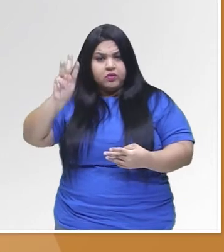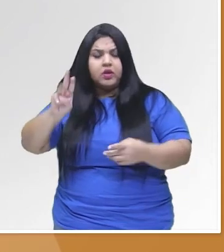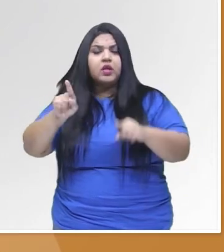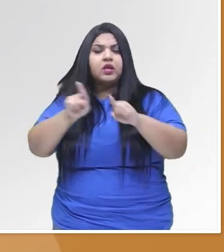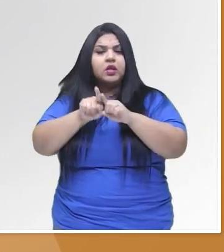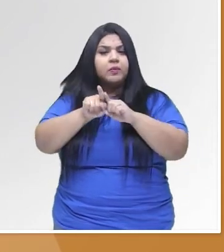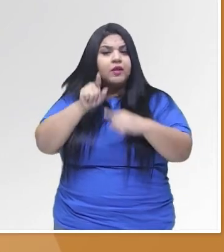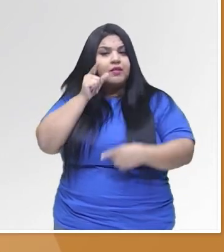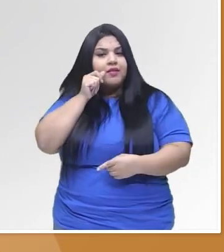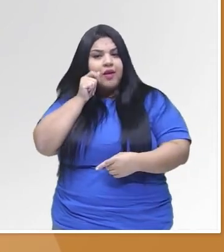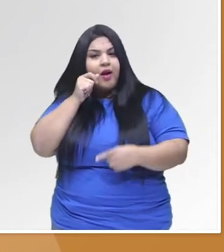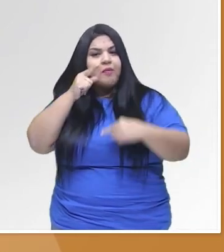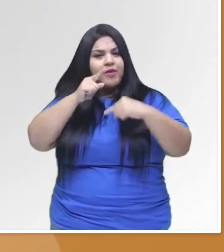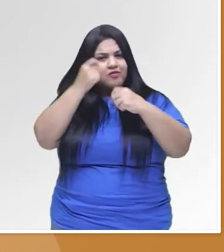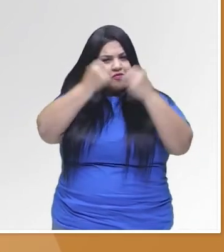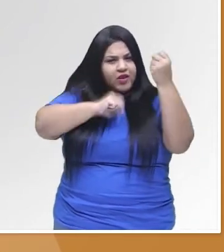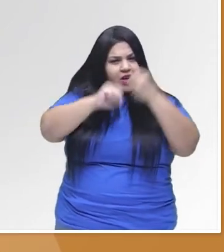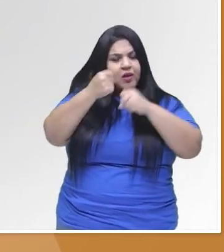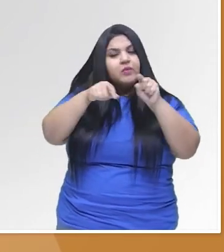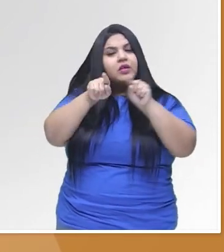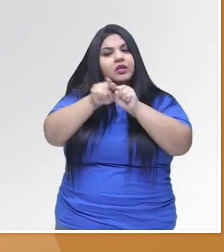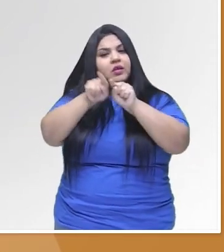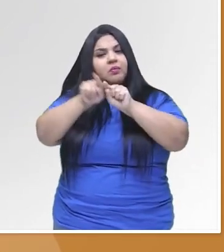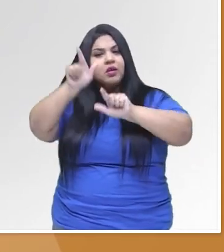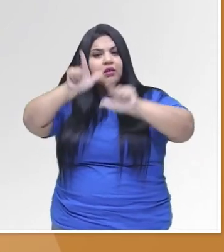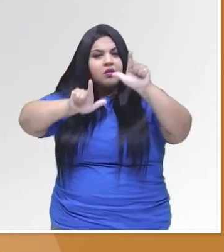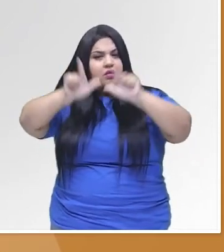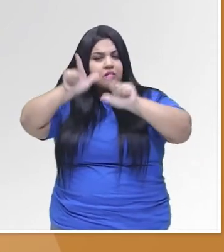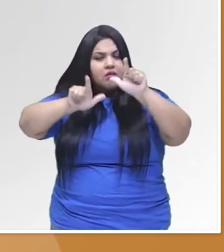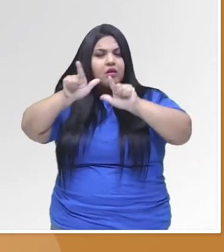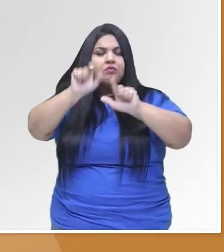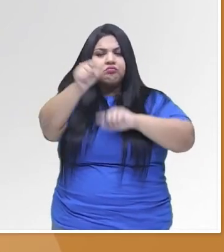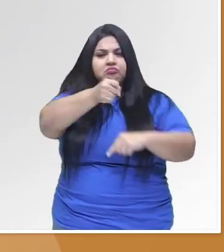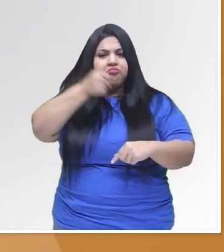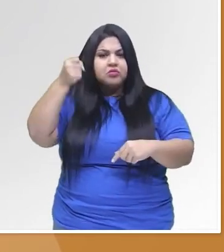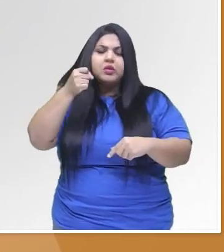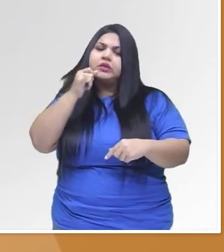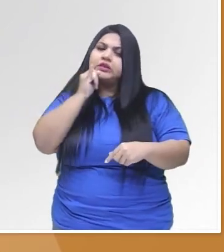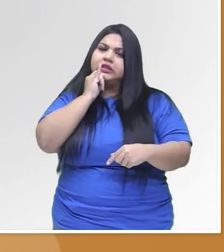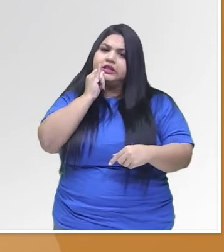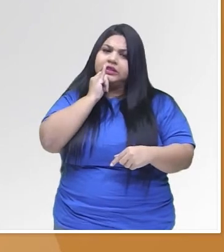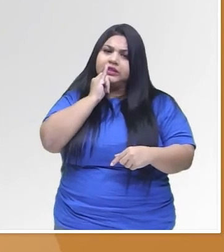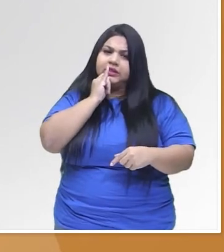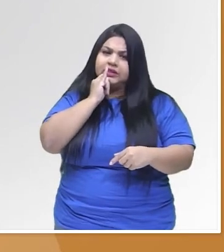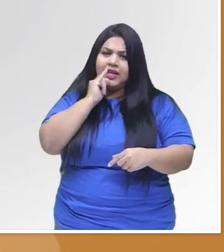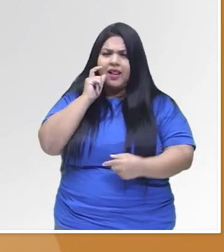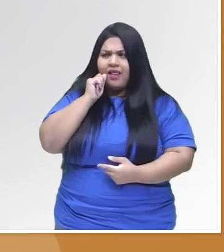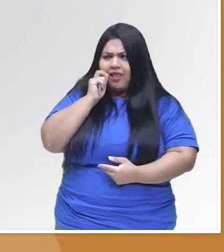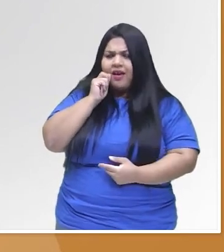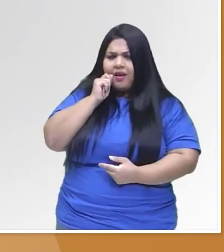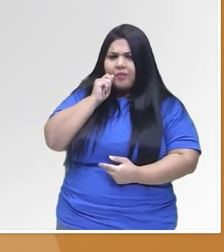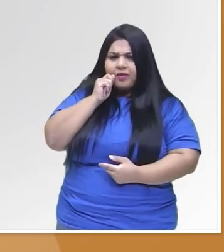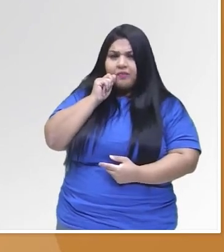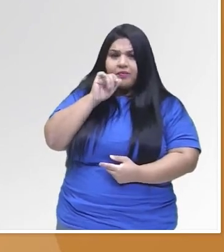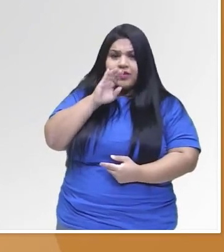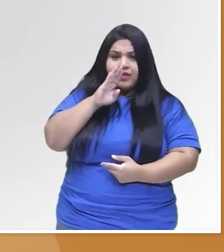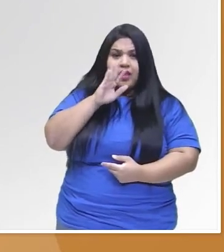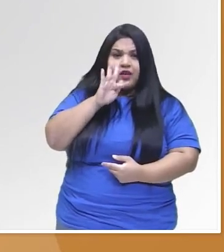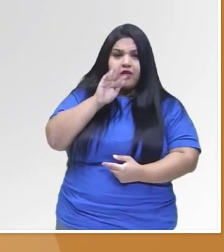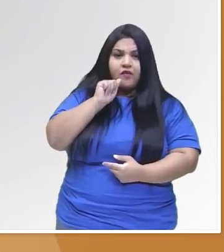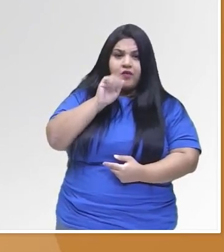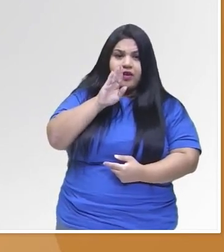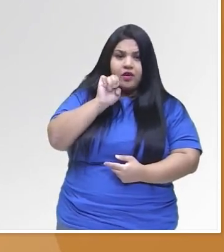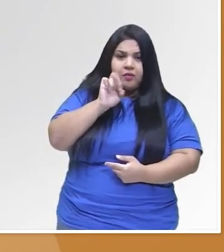e a Electrolux. Importante destacar, né? Eu trouxe aqui um exemplo de uma fábrica de lápis da Faber-Castell,